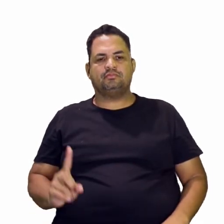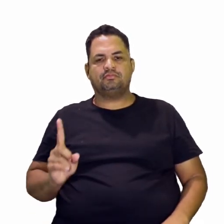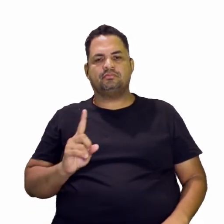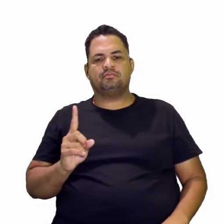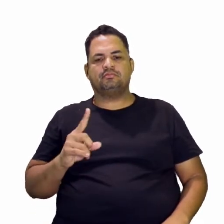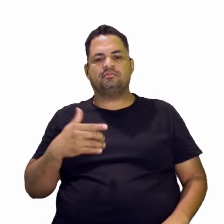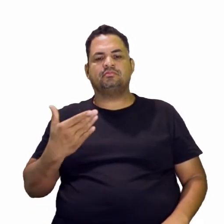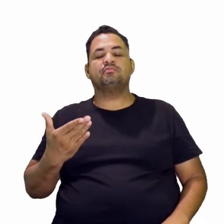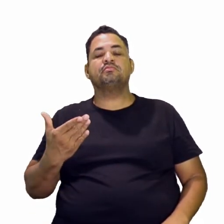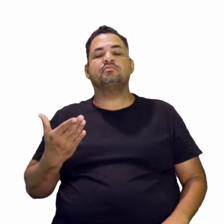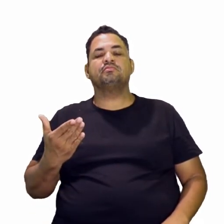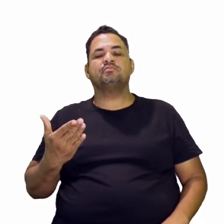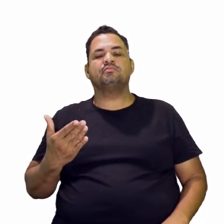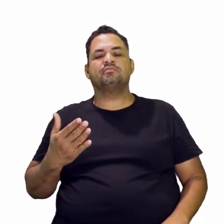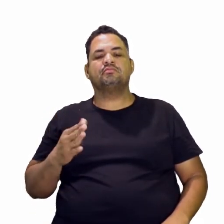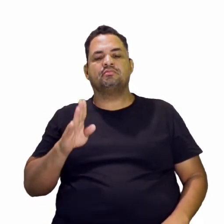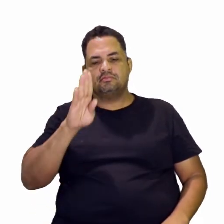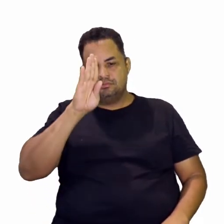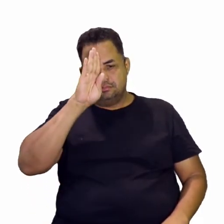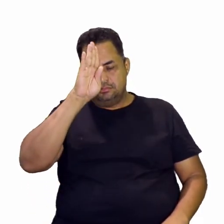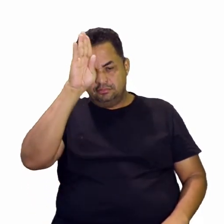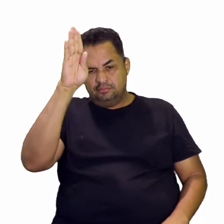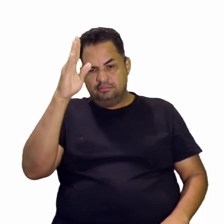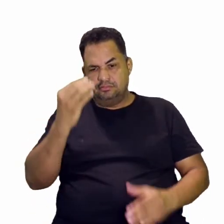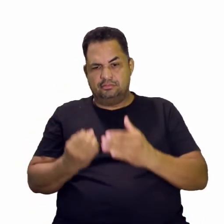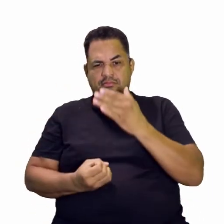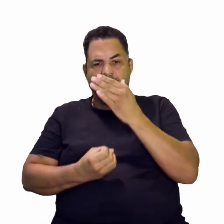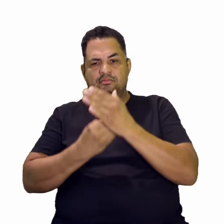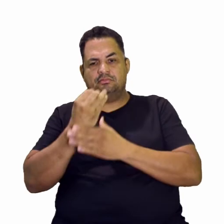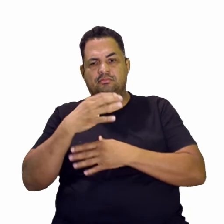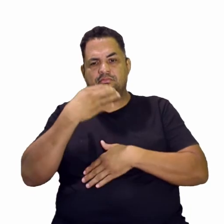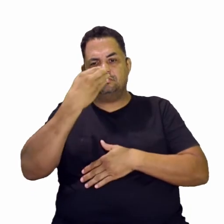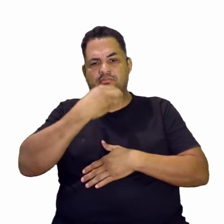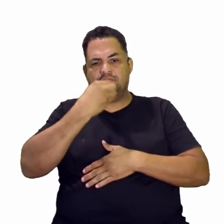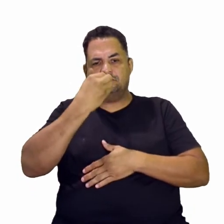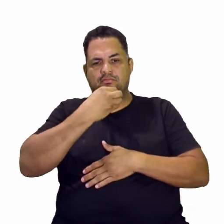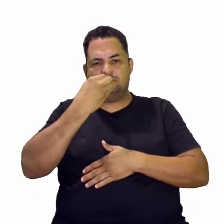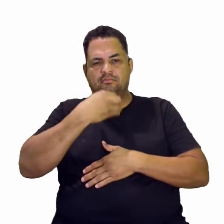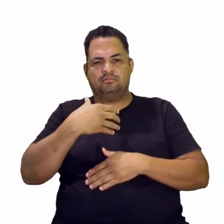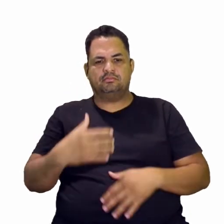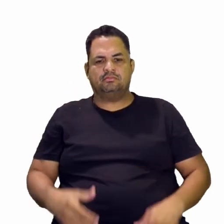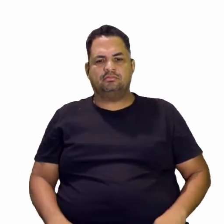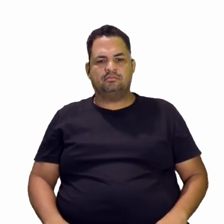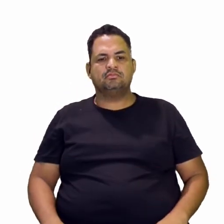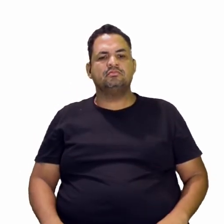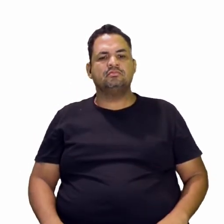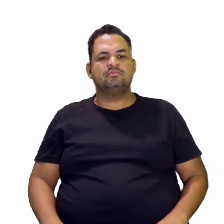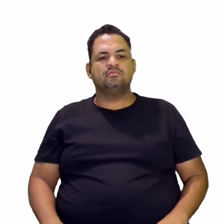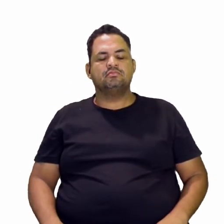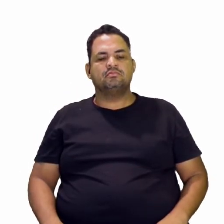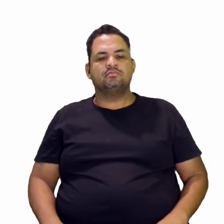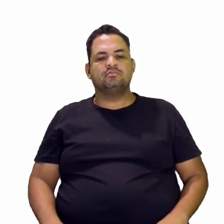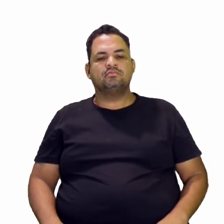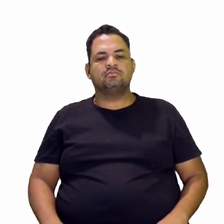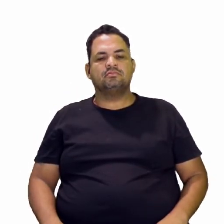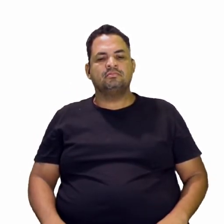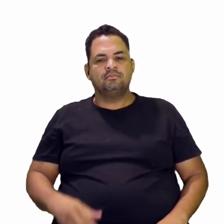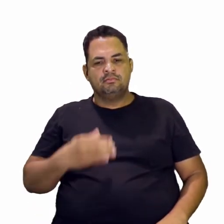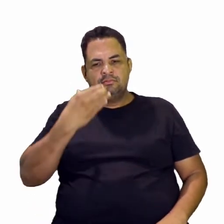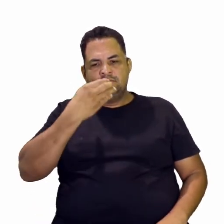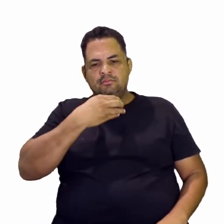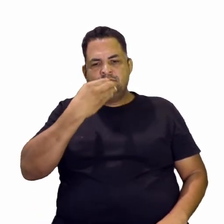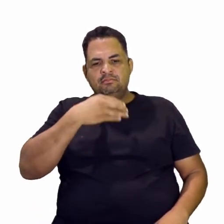Não, não, não, não, não. A principal fonte são as frutas, meus queridos, tá bom? Taca-lhe